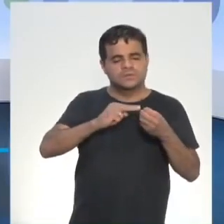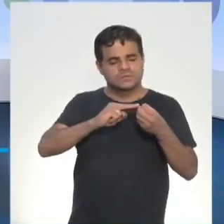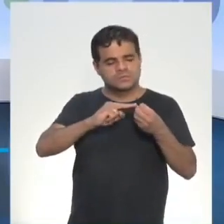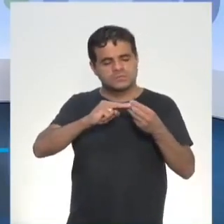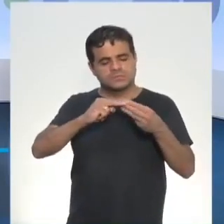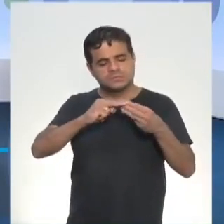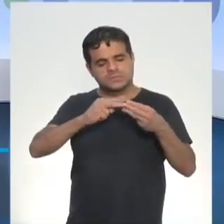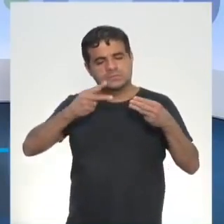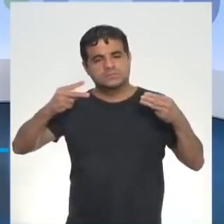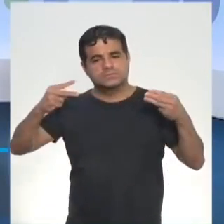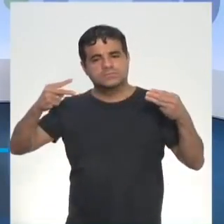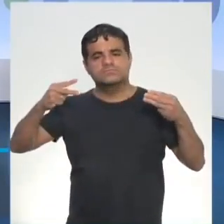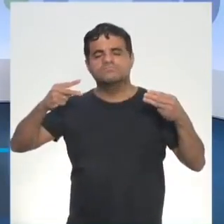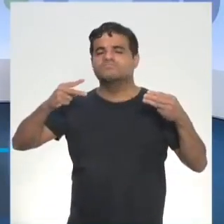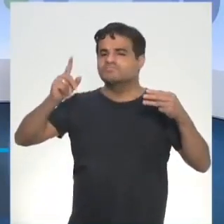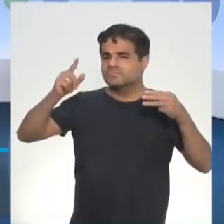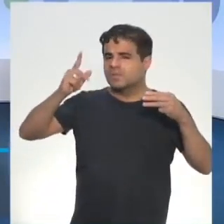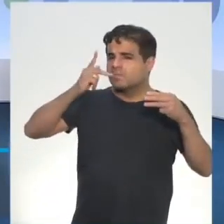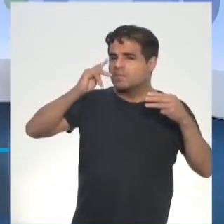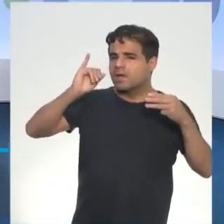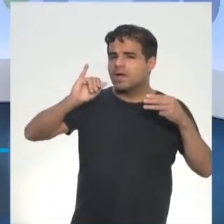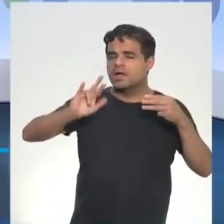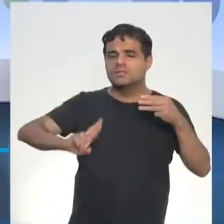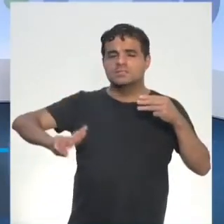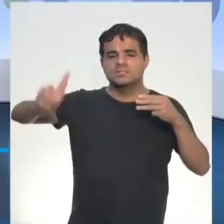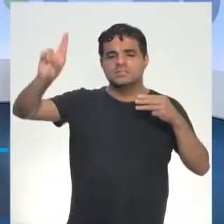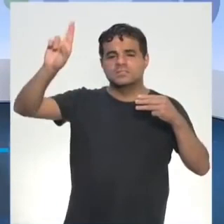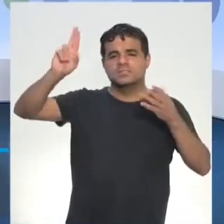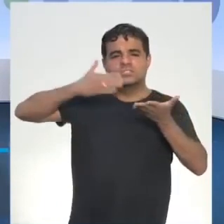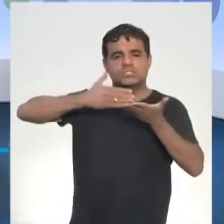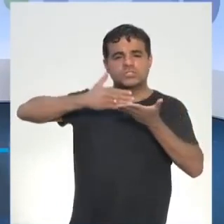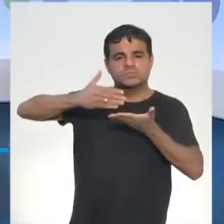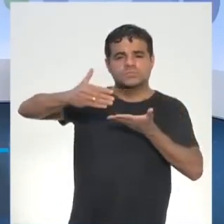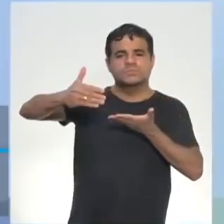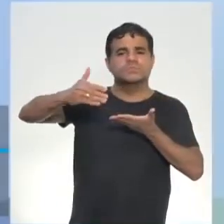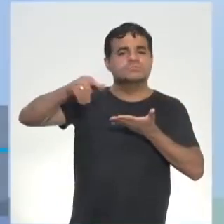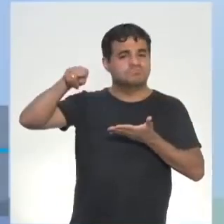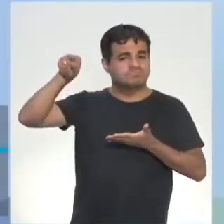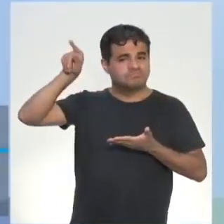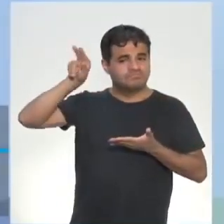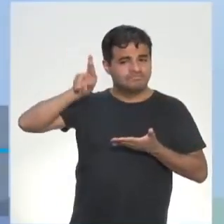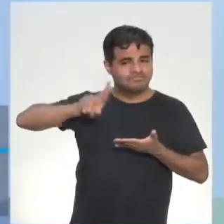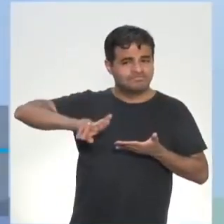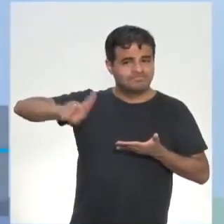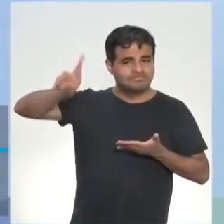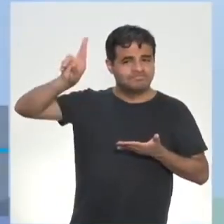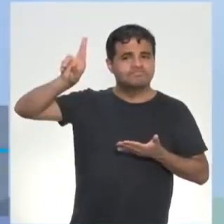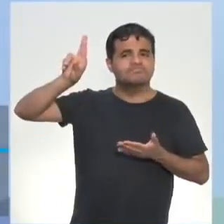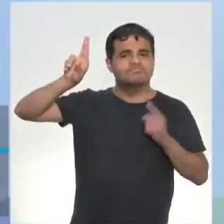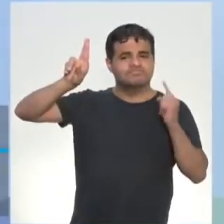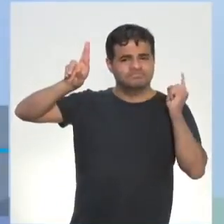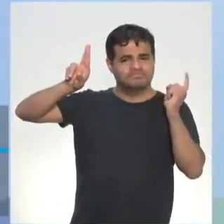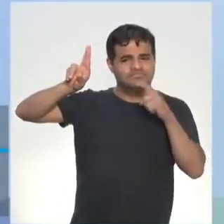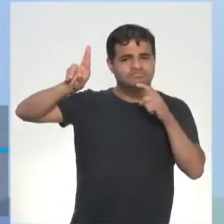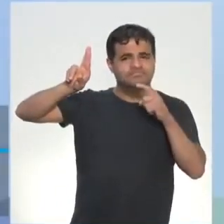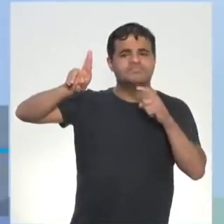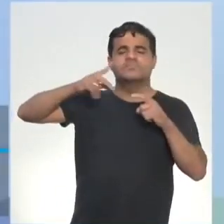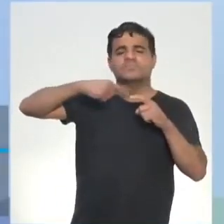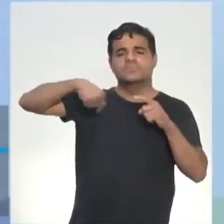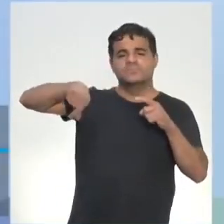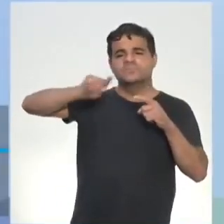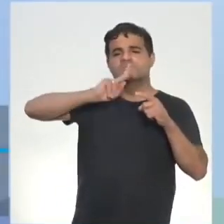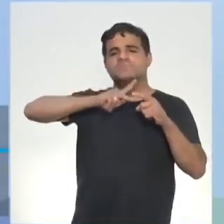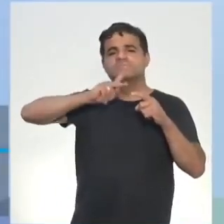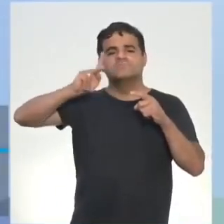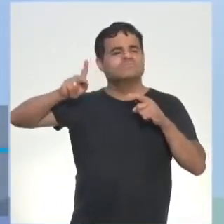né? Por isso que foi dado o pai da genética, né? Porque ele foi o que deu o Exato. pontapé inicial, então, né, professor? Exato, é isso mesmo, Giba, né? Os nossos